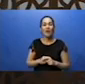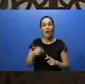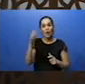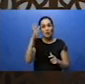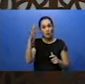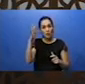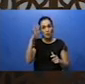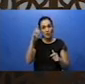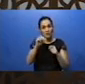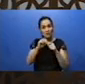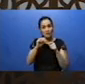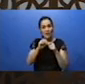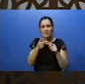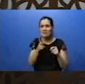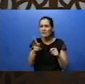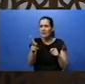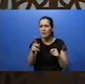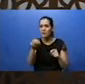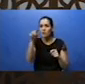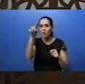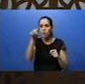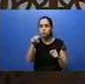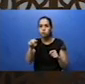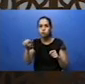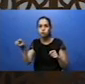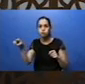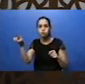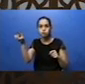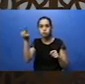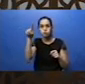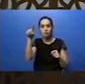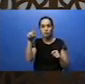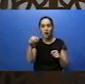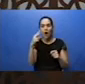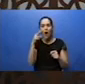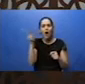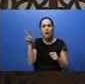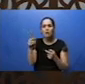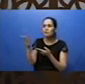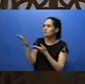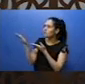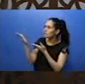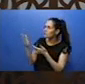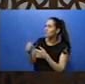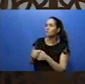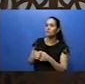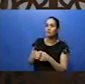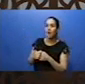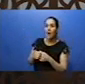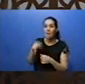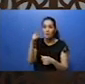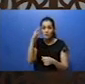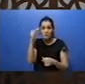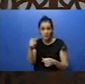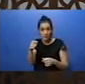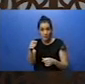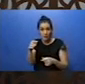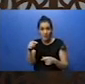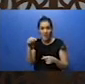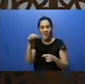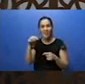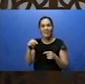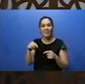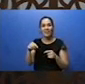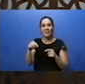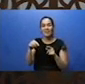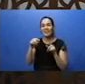no triângulo retângulo, que é esse triângulo aqui. Para saber que é retângulo, ele tem